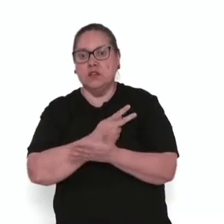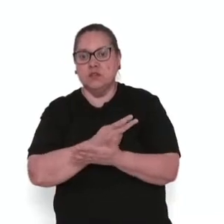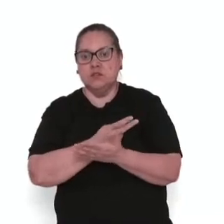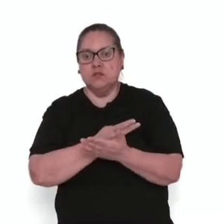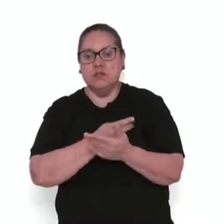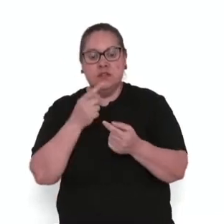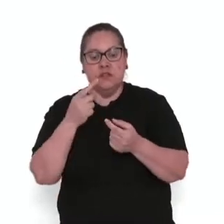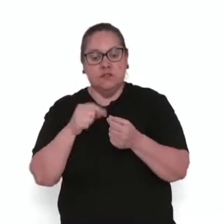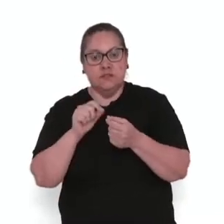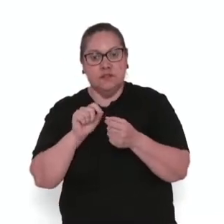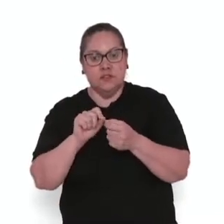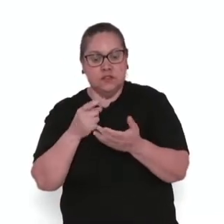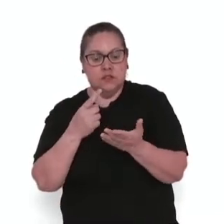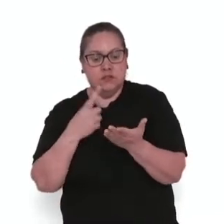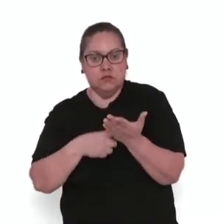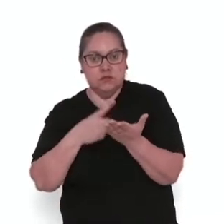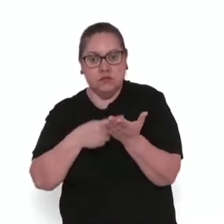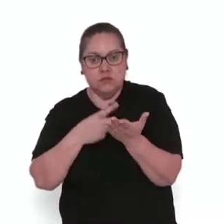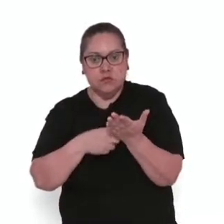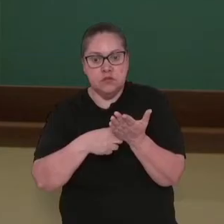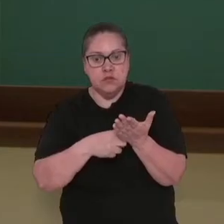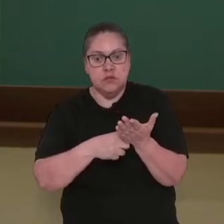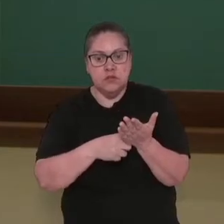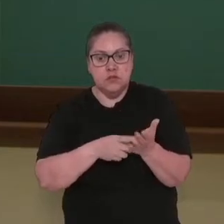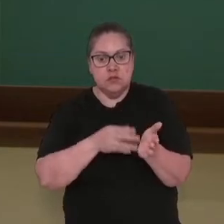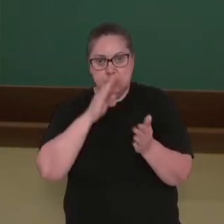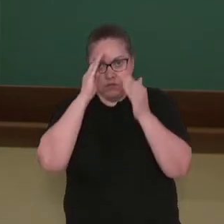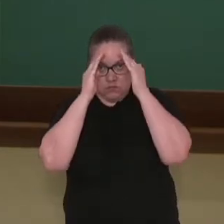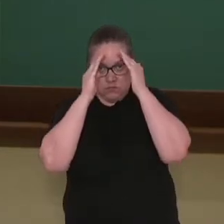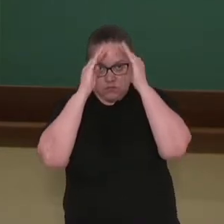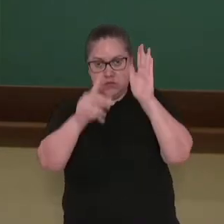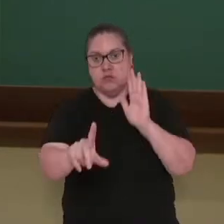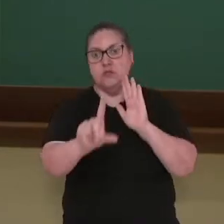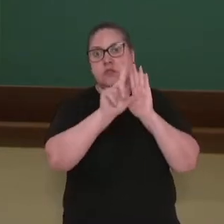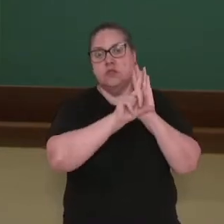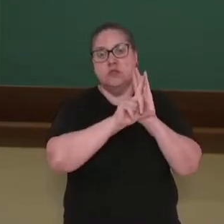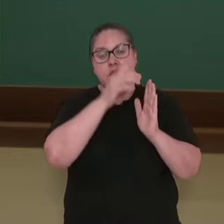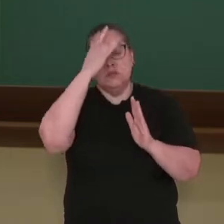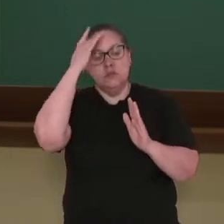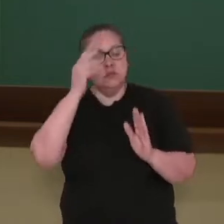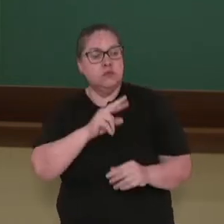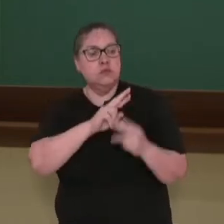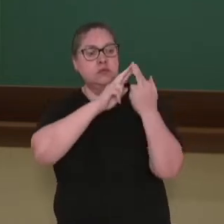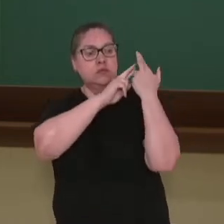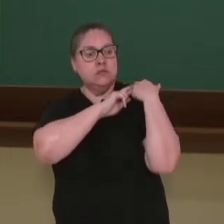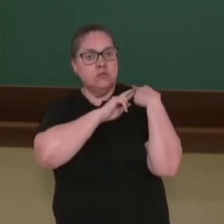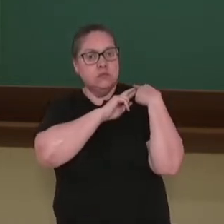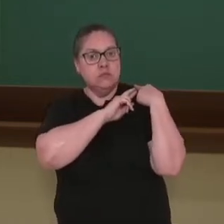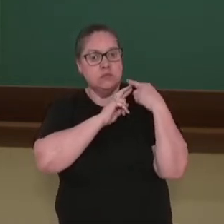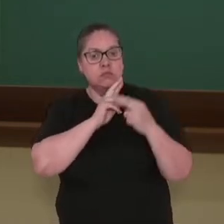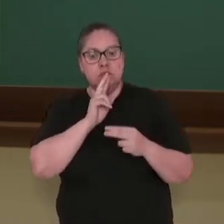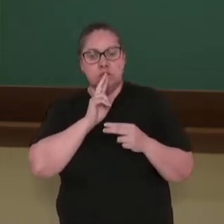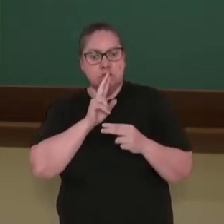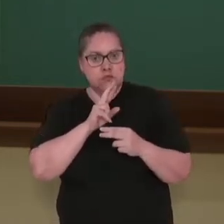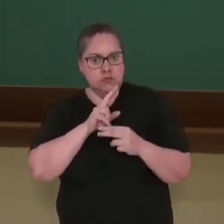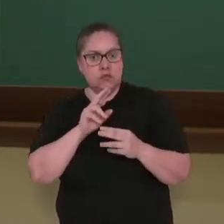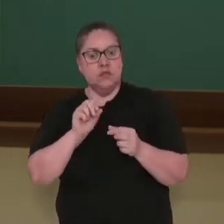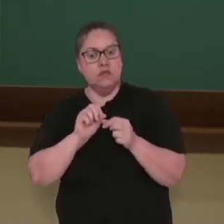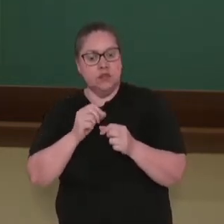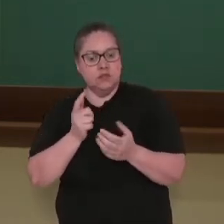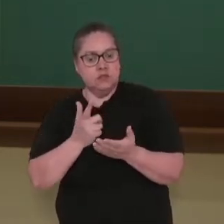próprias ações ou dos outros. Ser responsável é conseguir assumir e pensar previamente